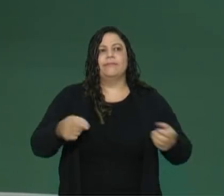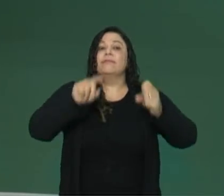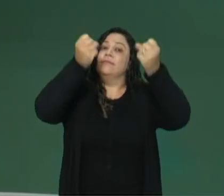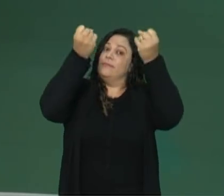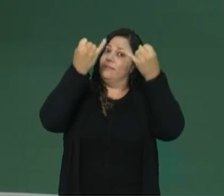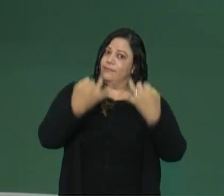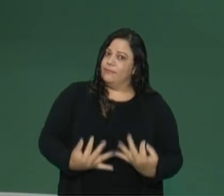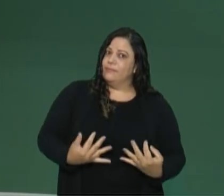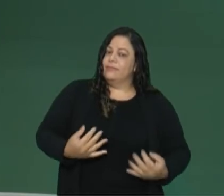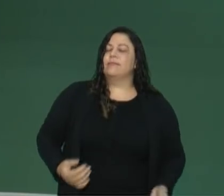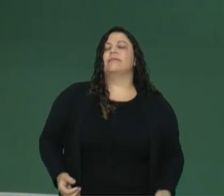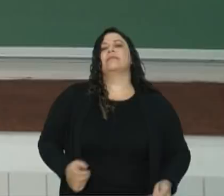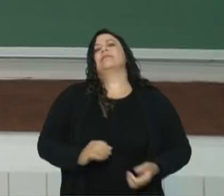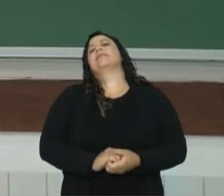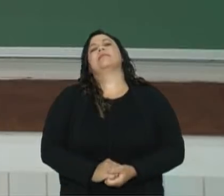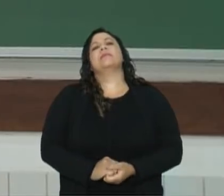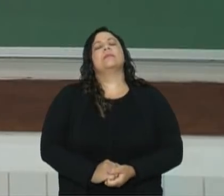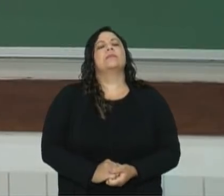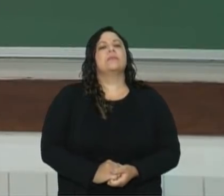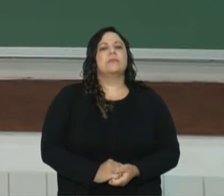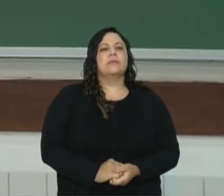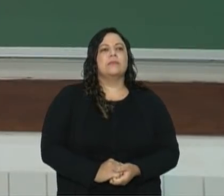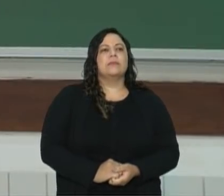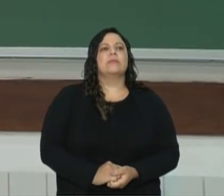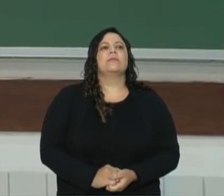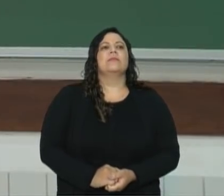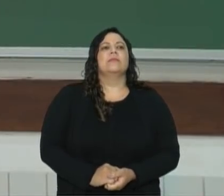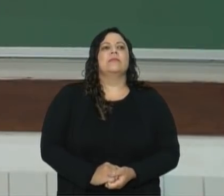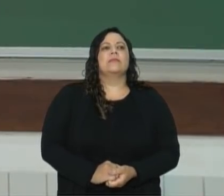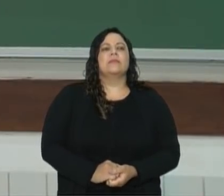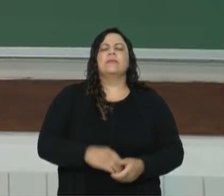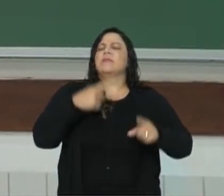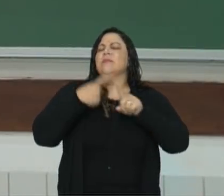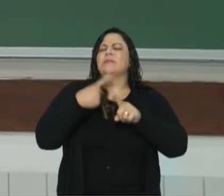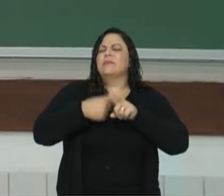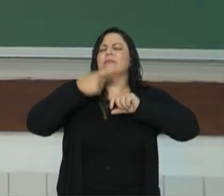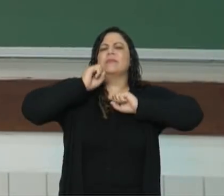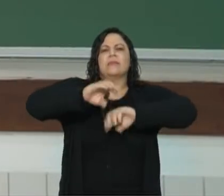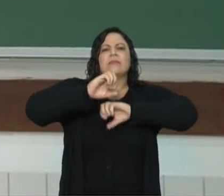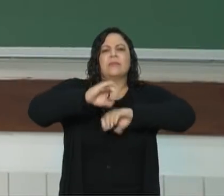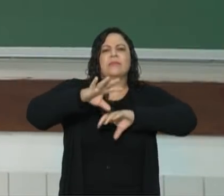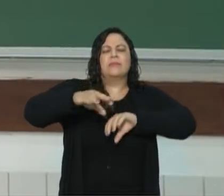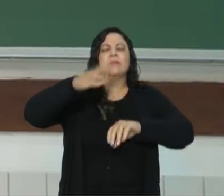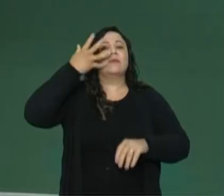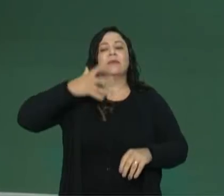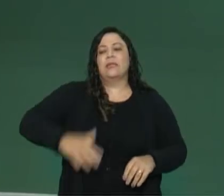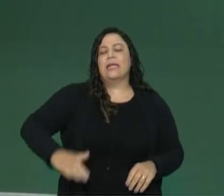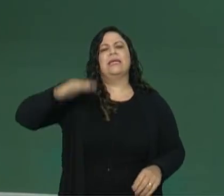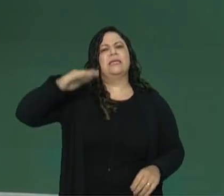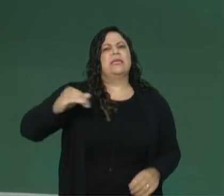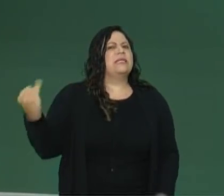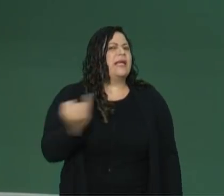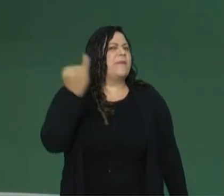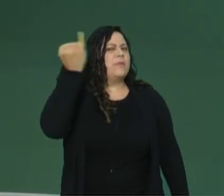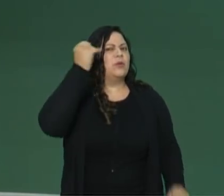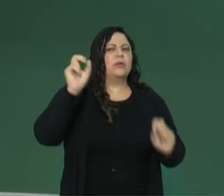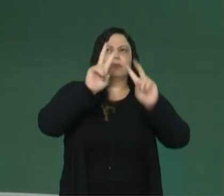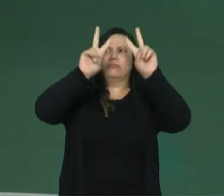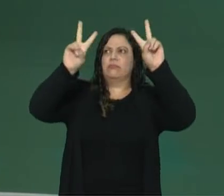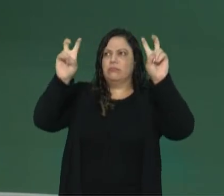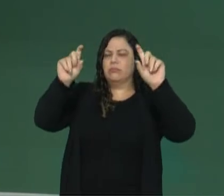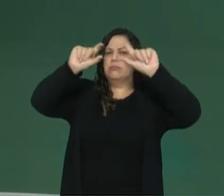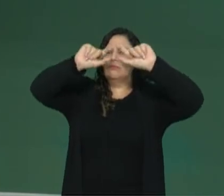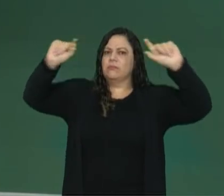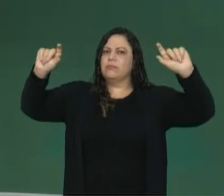é a Adriana Pagan, a gente já falou. Por que a educação financeira desde a infância é tão importante? Subtítulo dentro da reportagem,